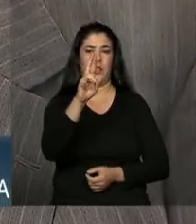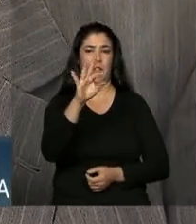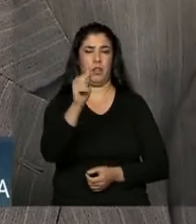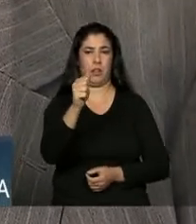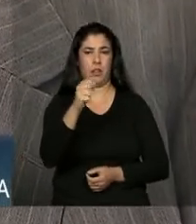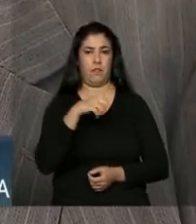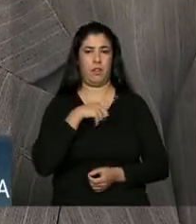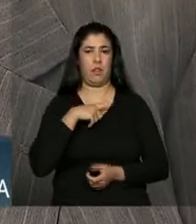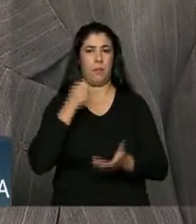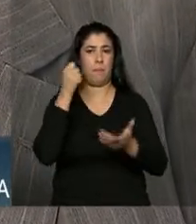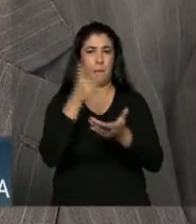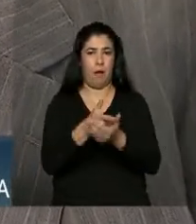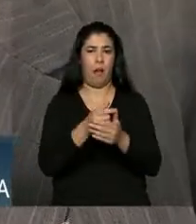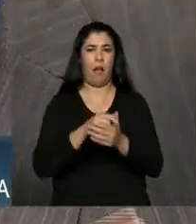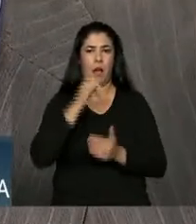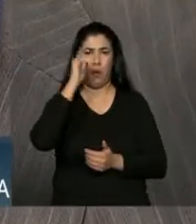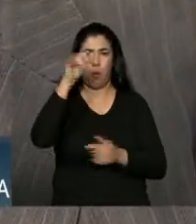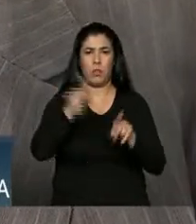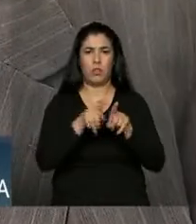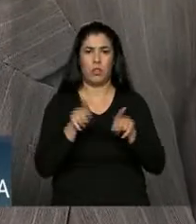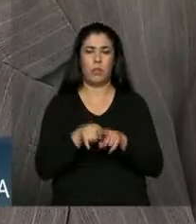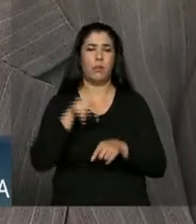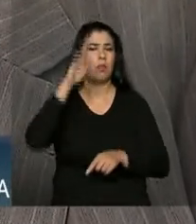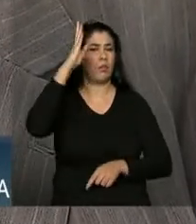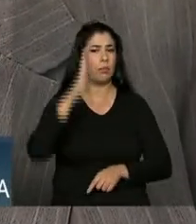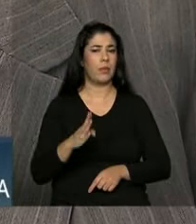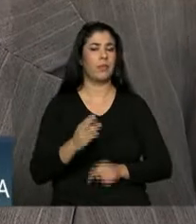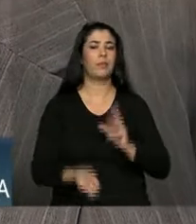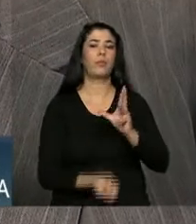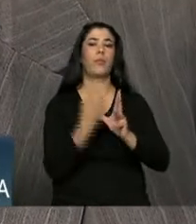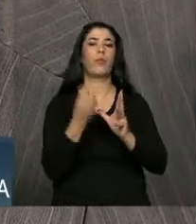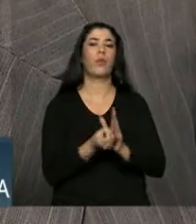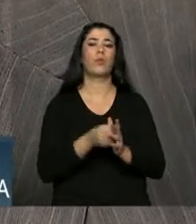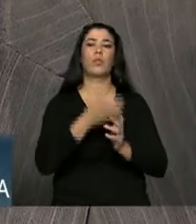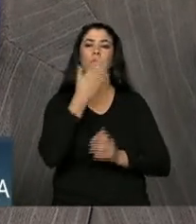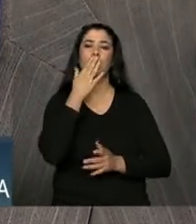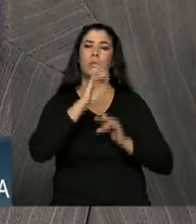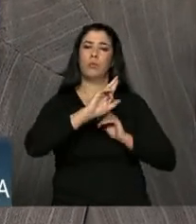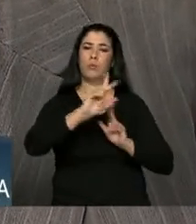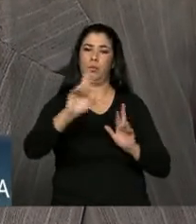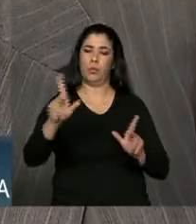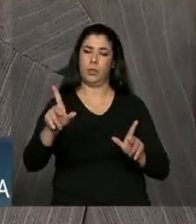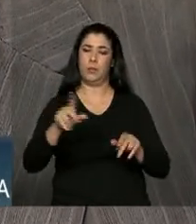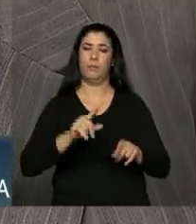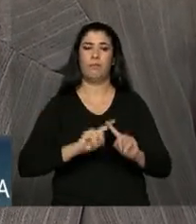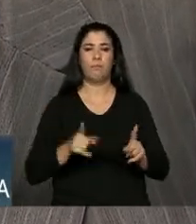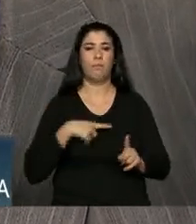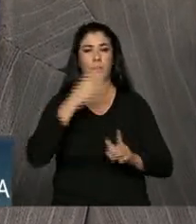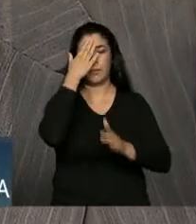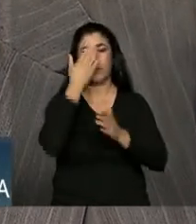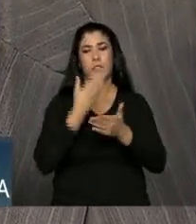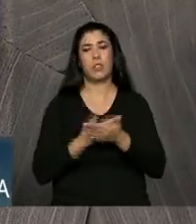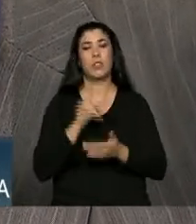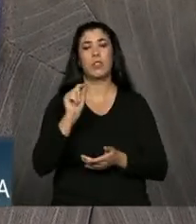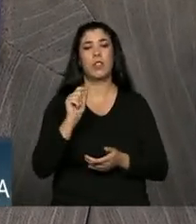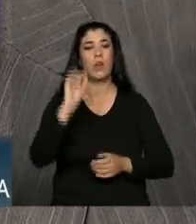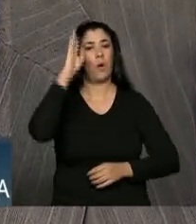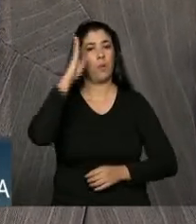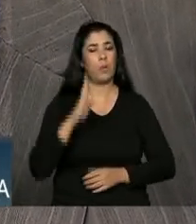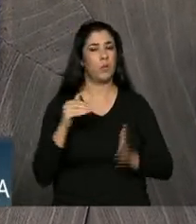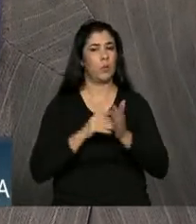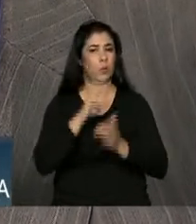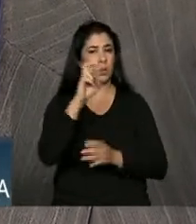geração de energia no Brasil inclusive em térmica mas sem nenhuma dúvida o Brasil nos últimos